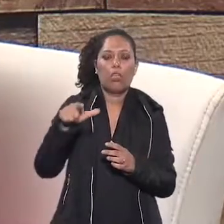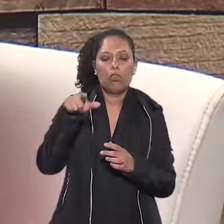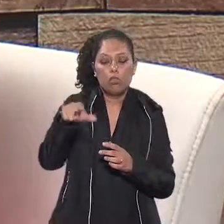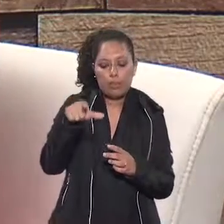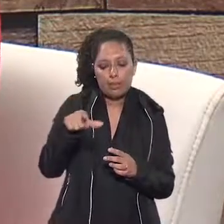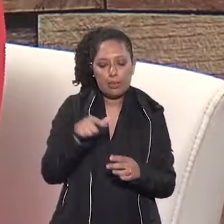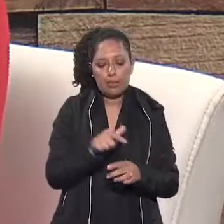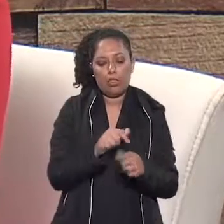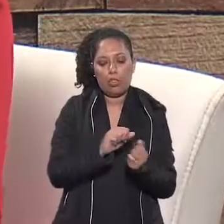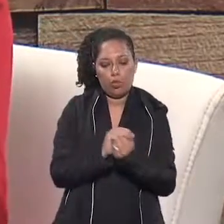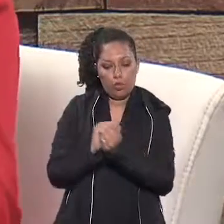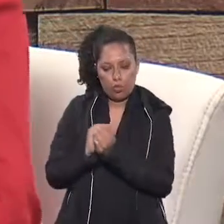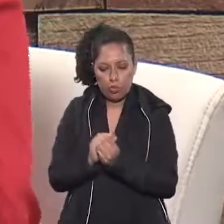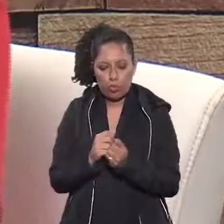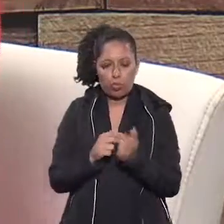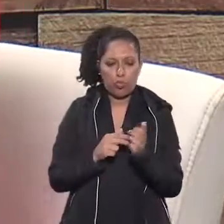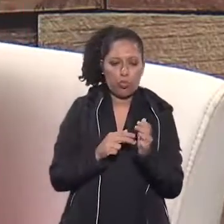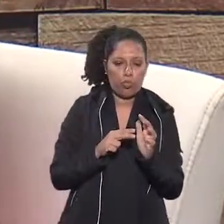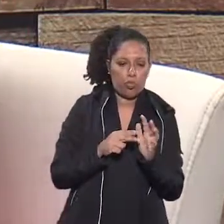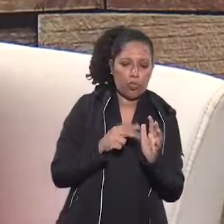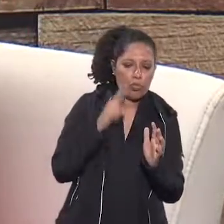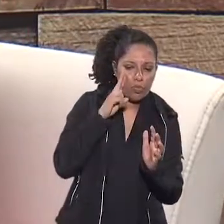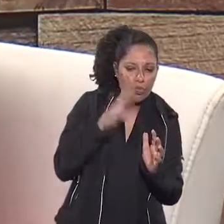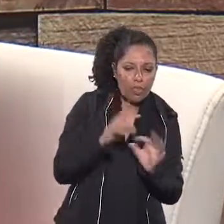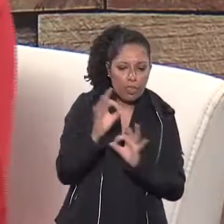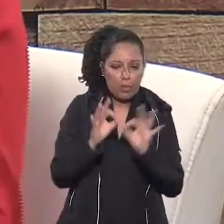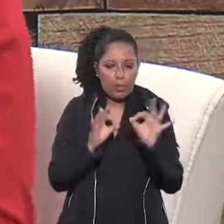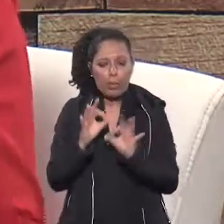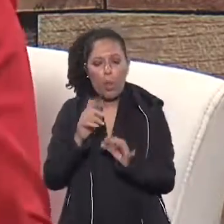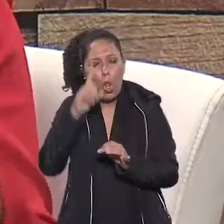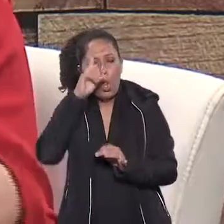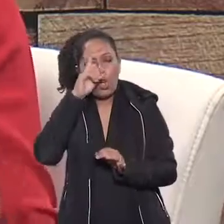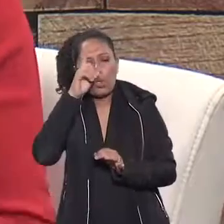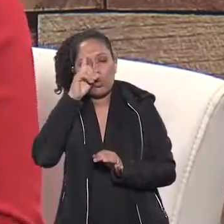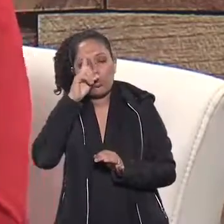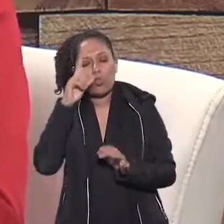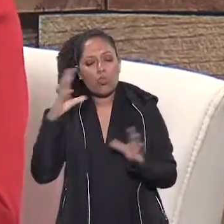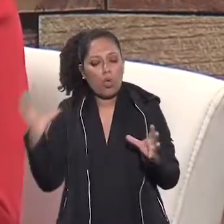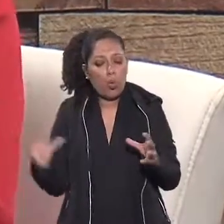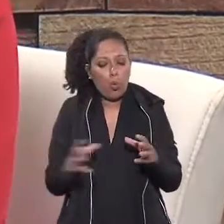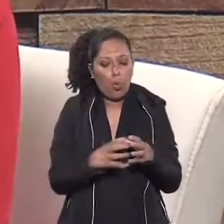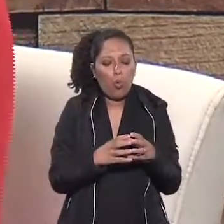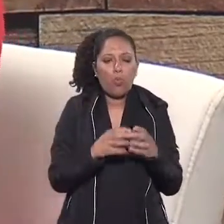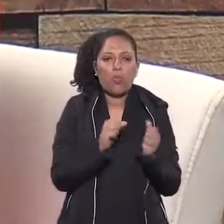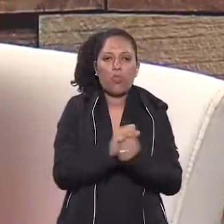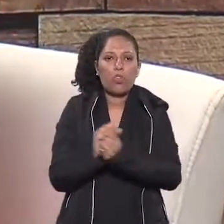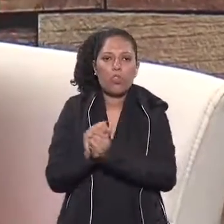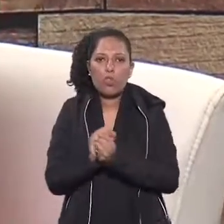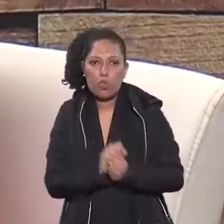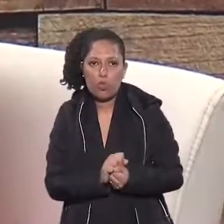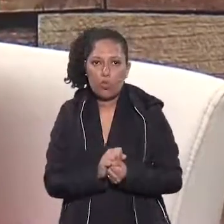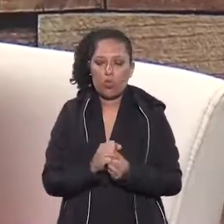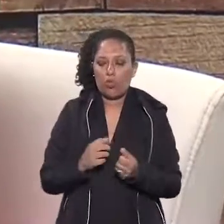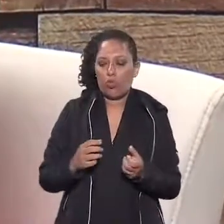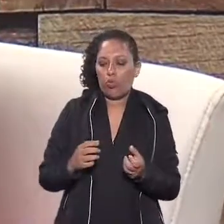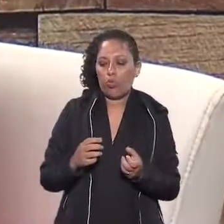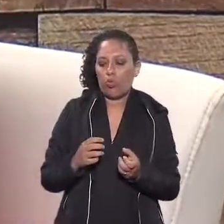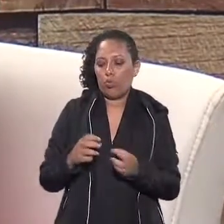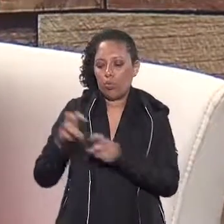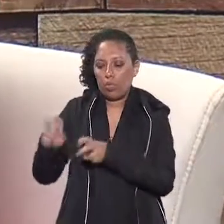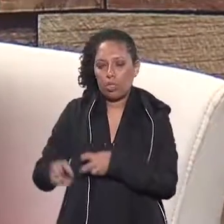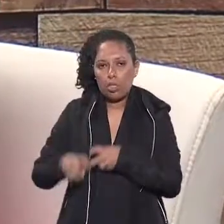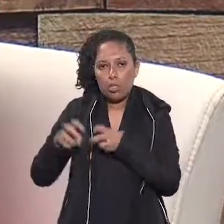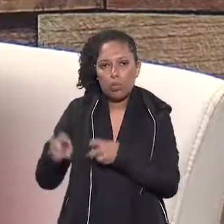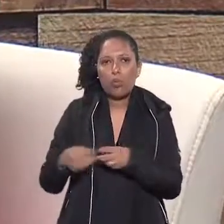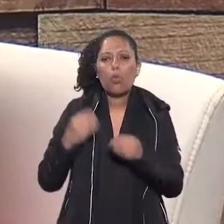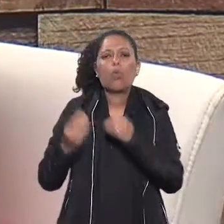só na manutenção, na elaboração da feira, mas no dia a dia, no contato com esse